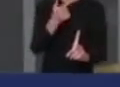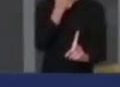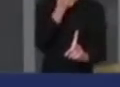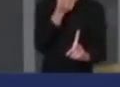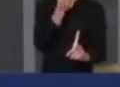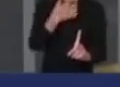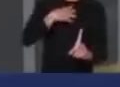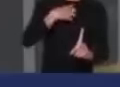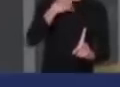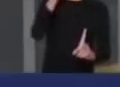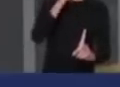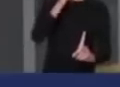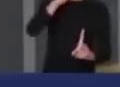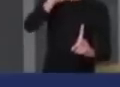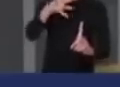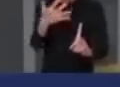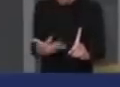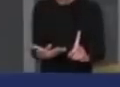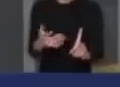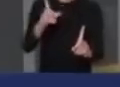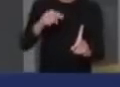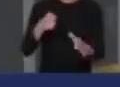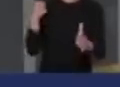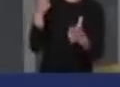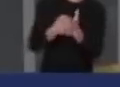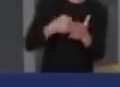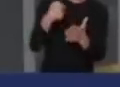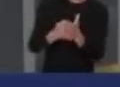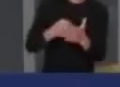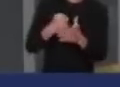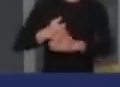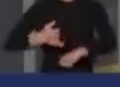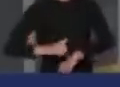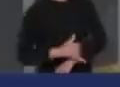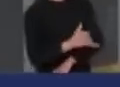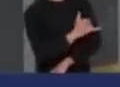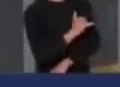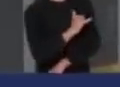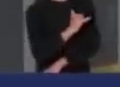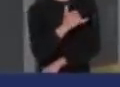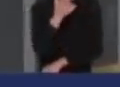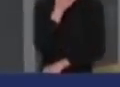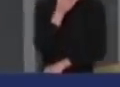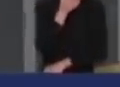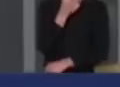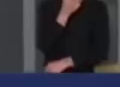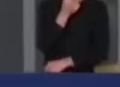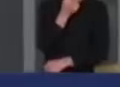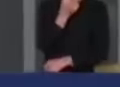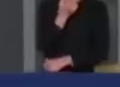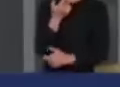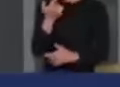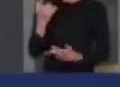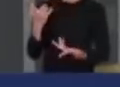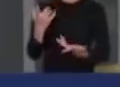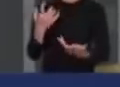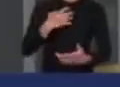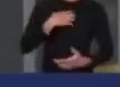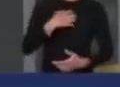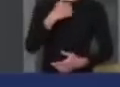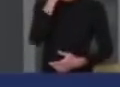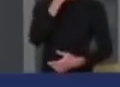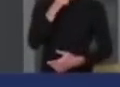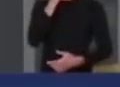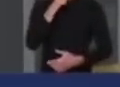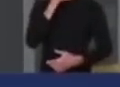gratuitamente? Gratuitamente. E as pessoas que batem palma para o Nicolas e que estão irritadas com essa